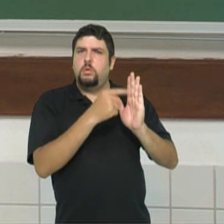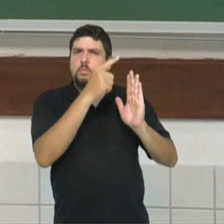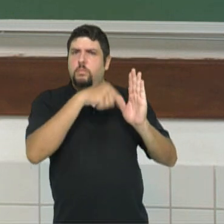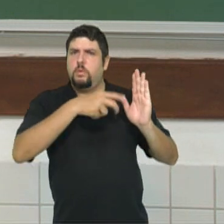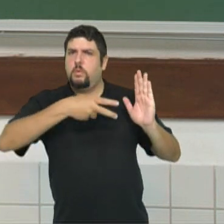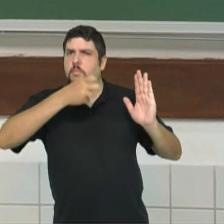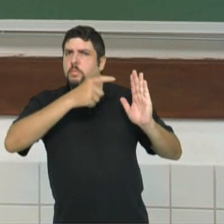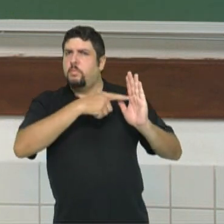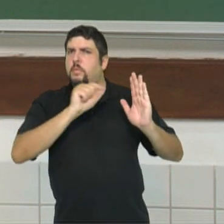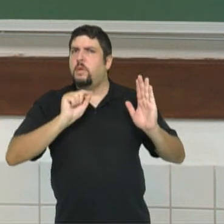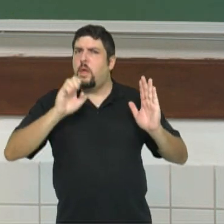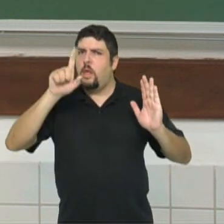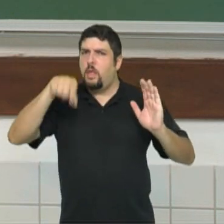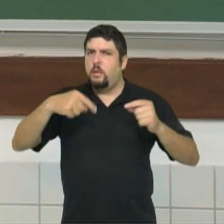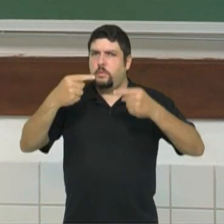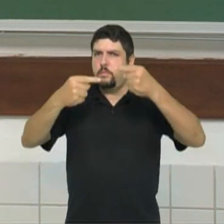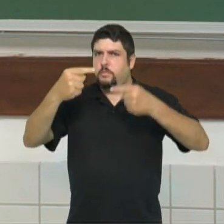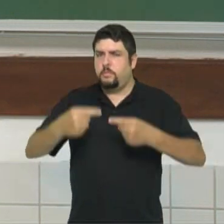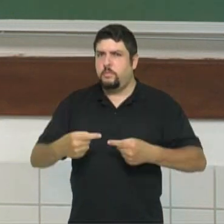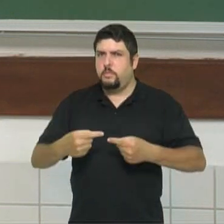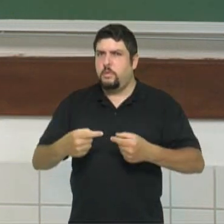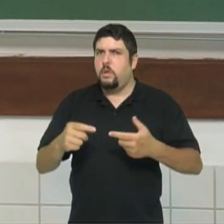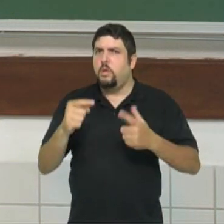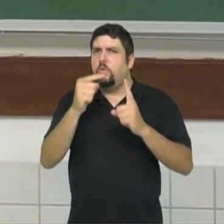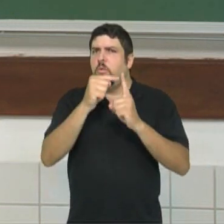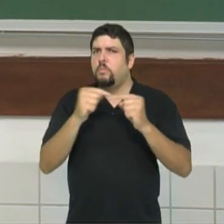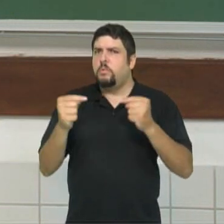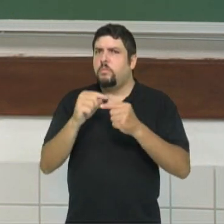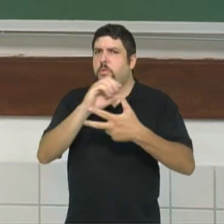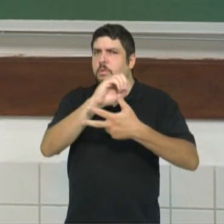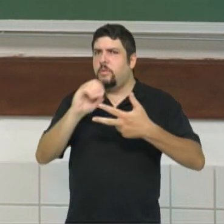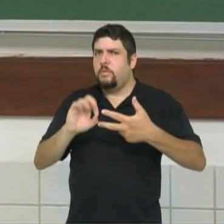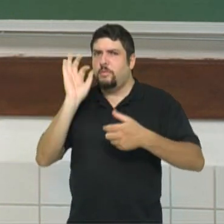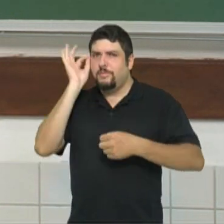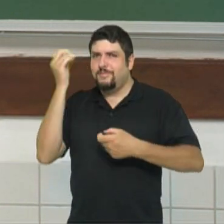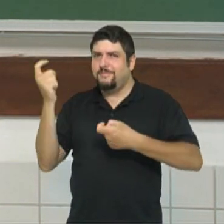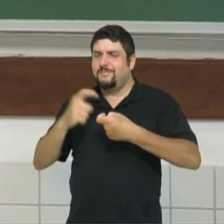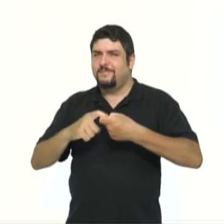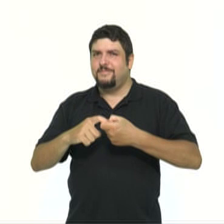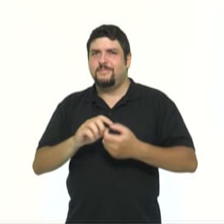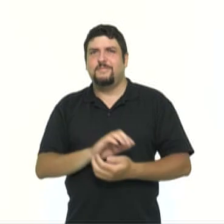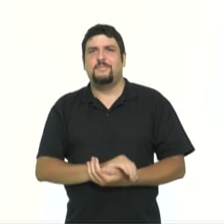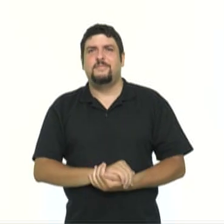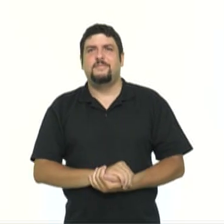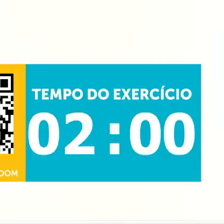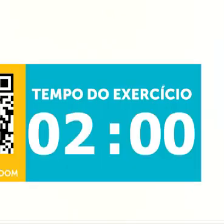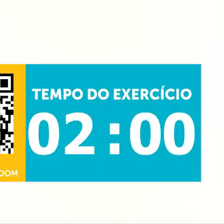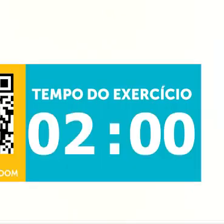ser considerado esse tipo que é pedido no Enem. Pensa lá um pouquinho, já já voltamos.